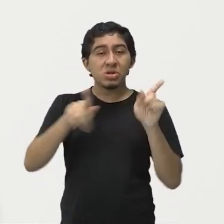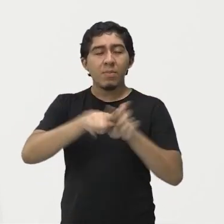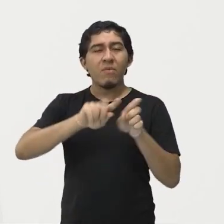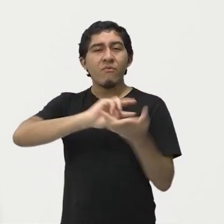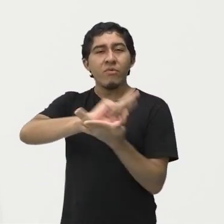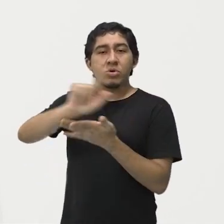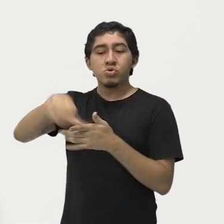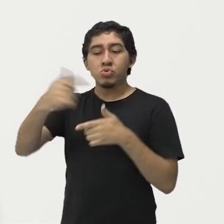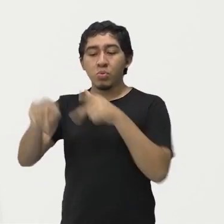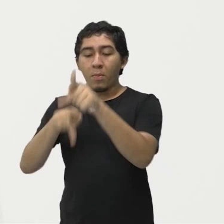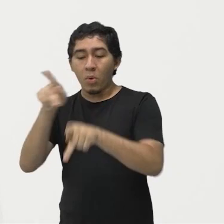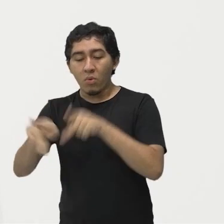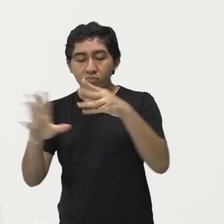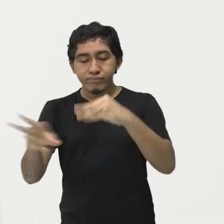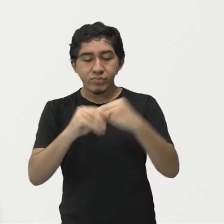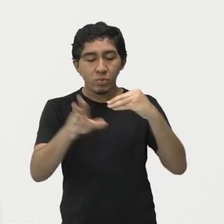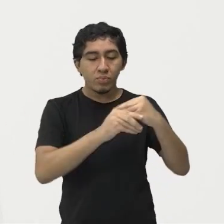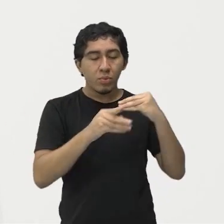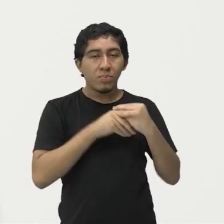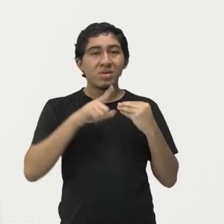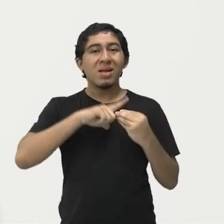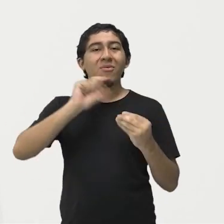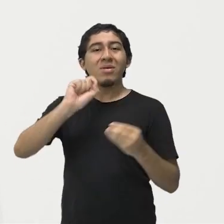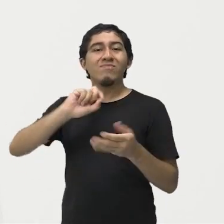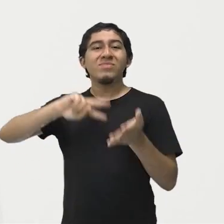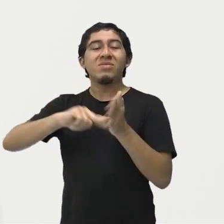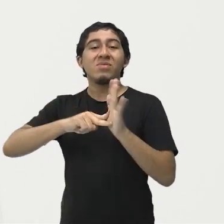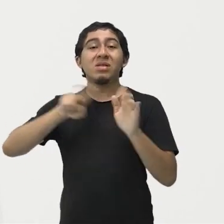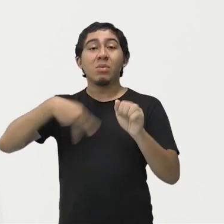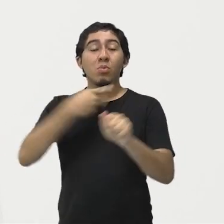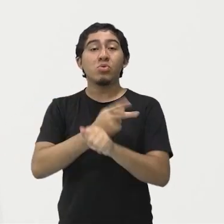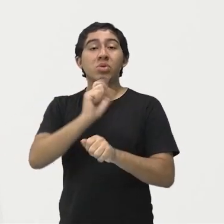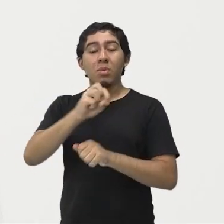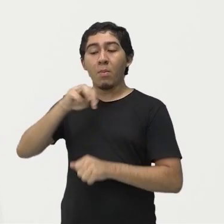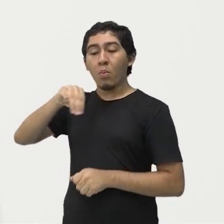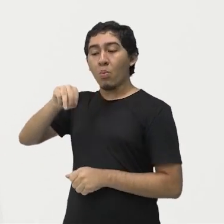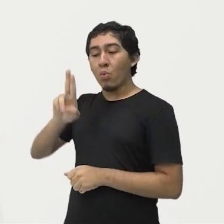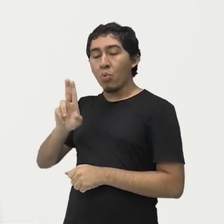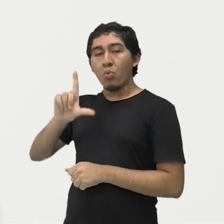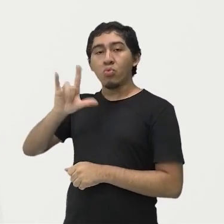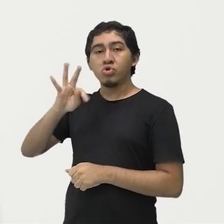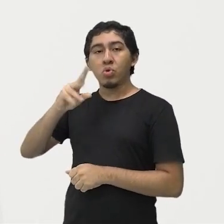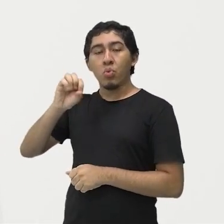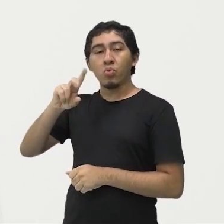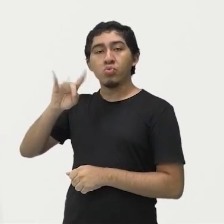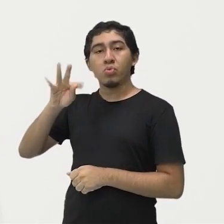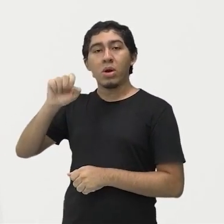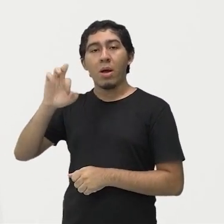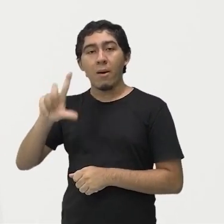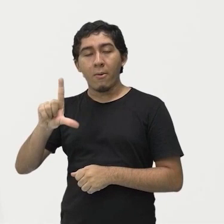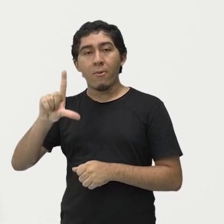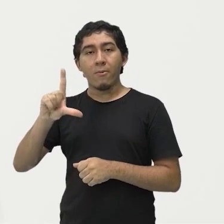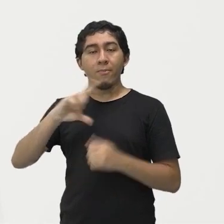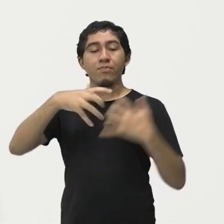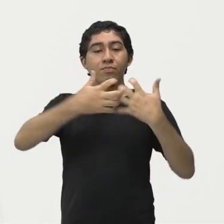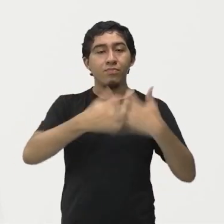aspecto multicultural. Aí nós temos algumas características desse Império Romano. Ele